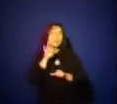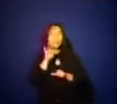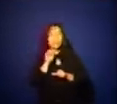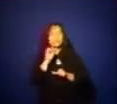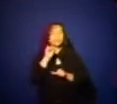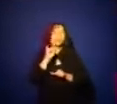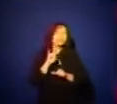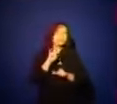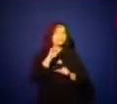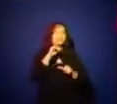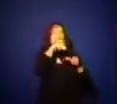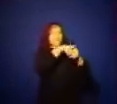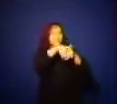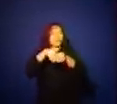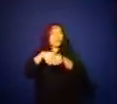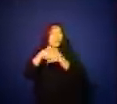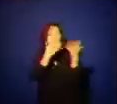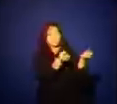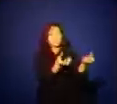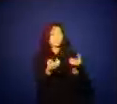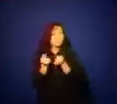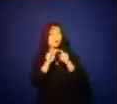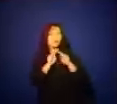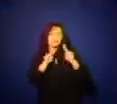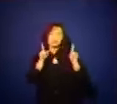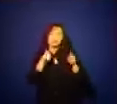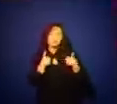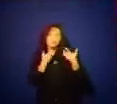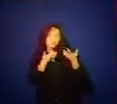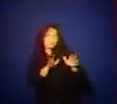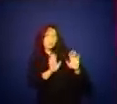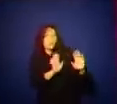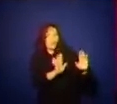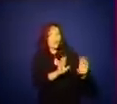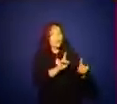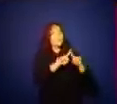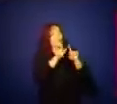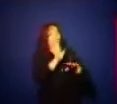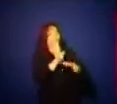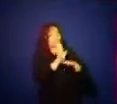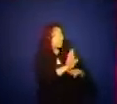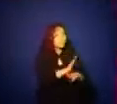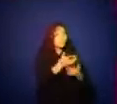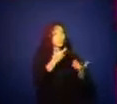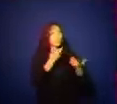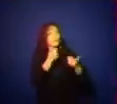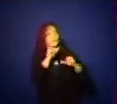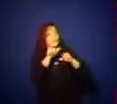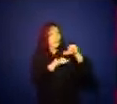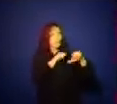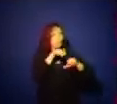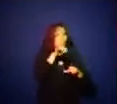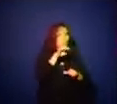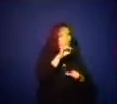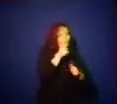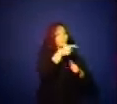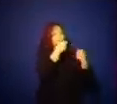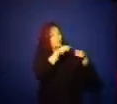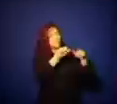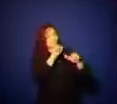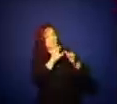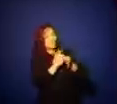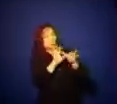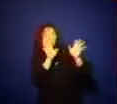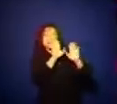unânime eu disse não mas sou contra porque Ah mas isso vai te ajudar não vão poder mudar a meta sem você autorizar eu falei não mas isso não é